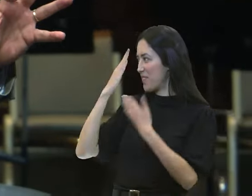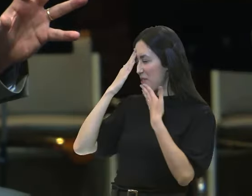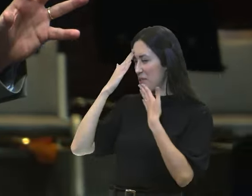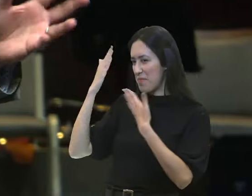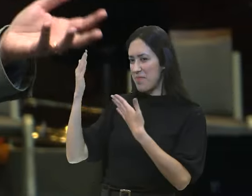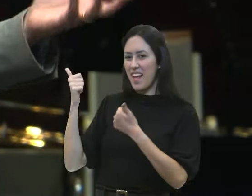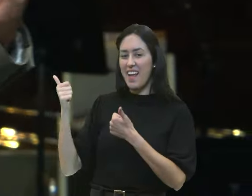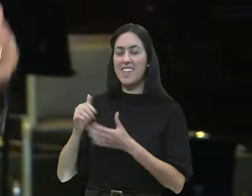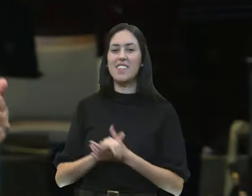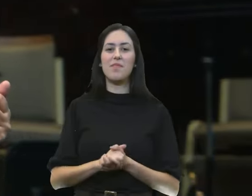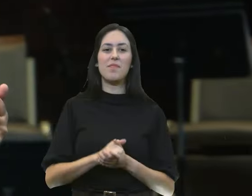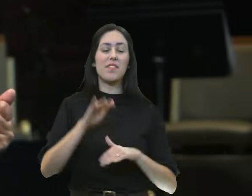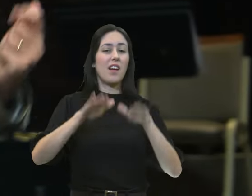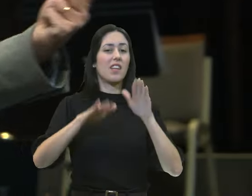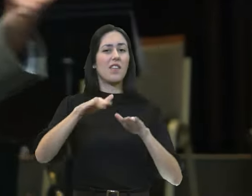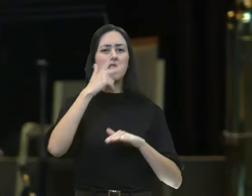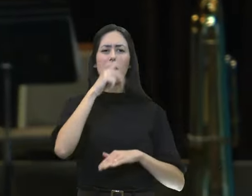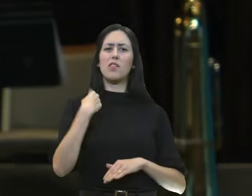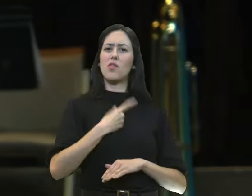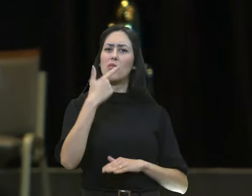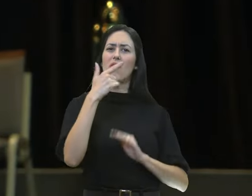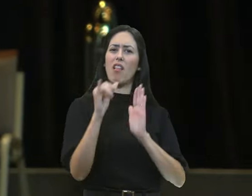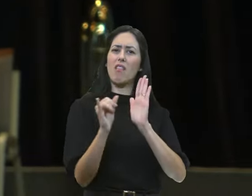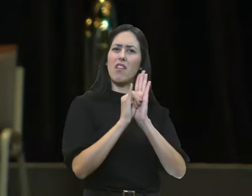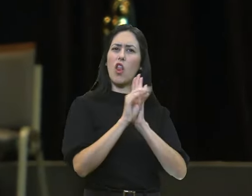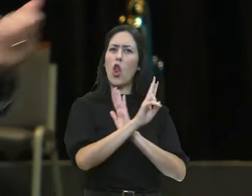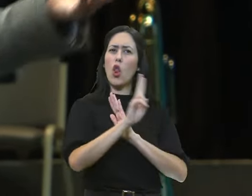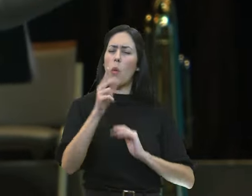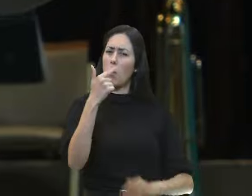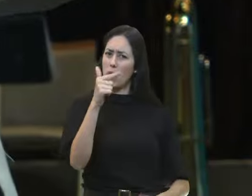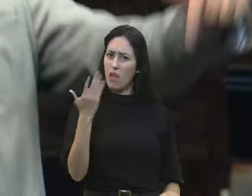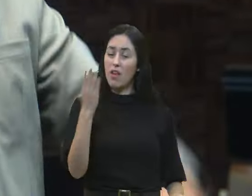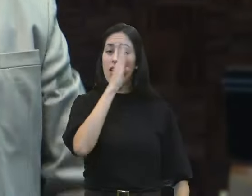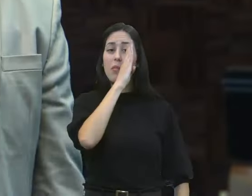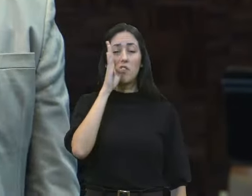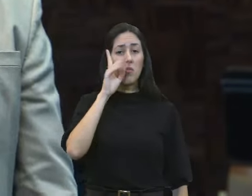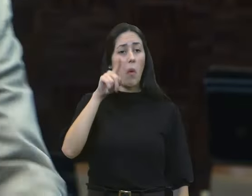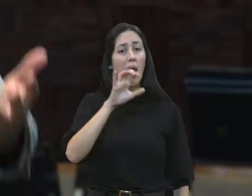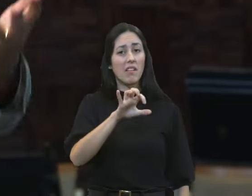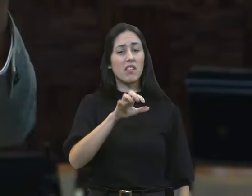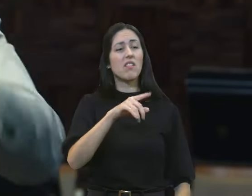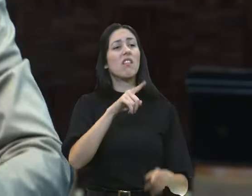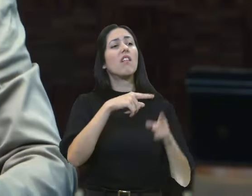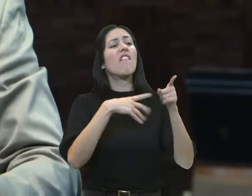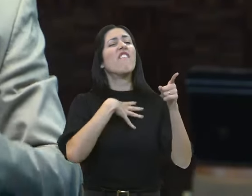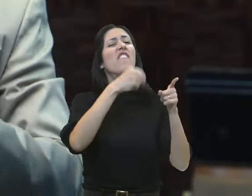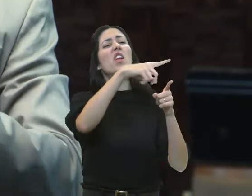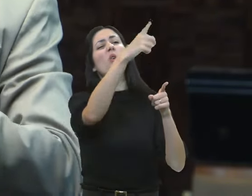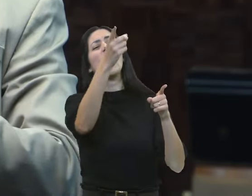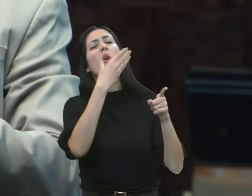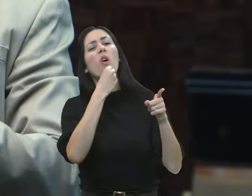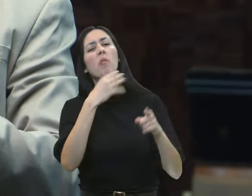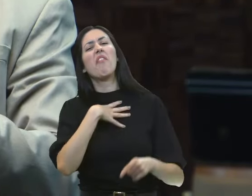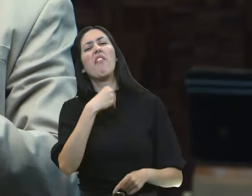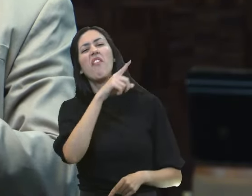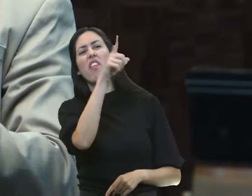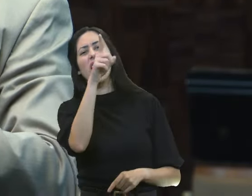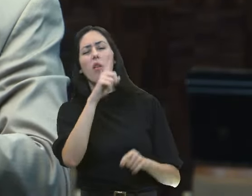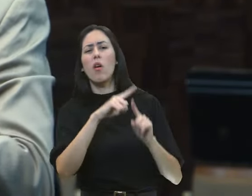a gente parece que não tem identidade. O Bartimeu era assim, filho de alguém, mas quem é? E a gente parece que